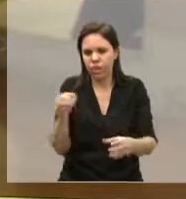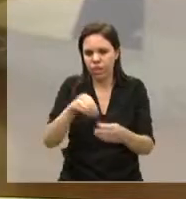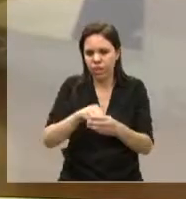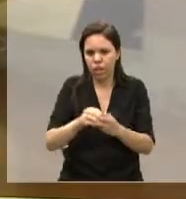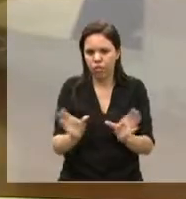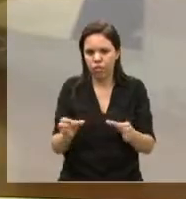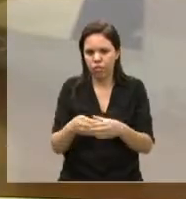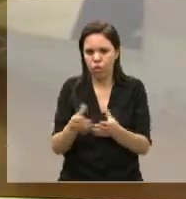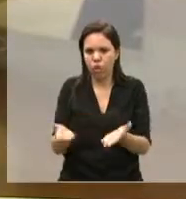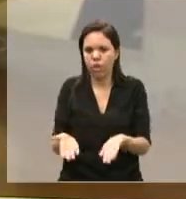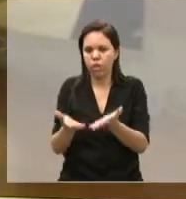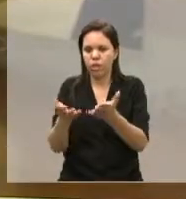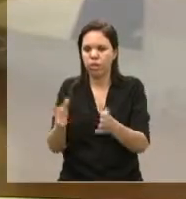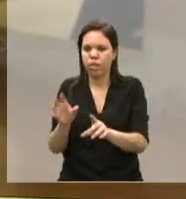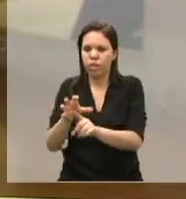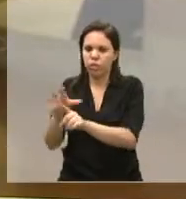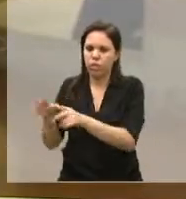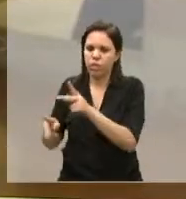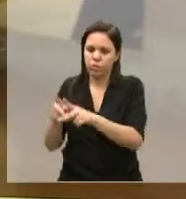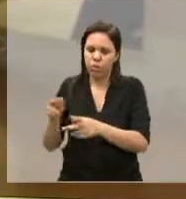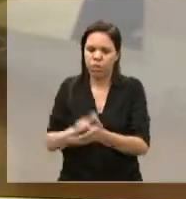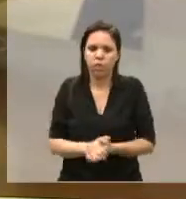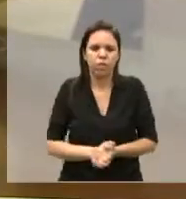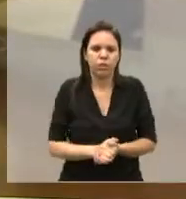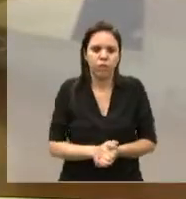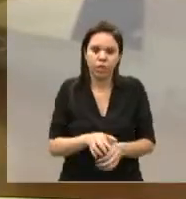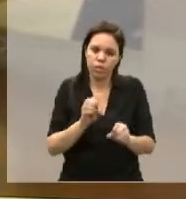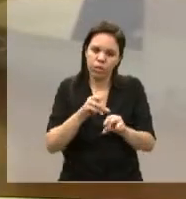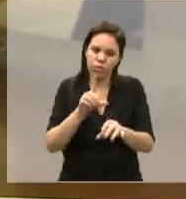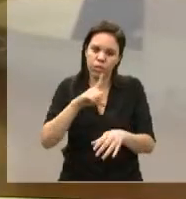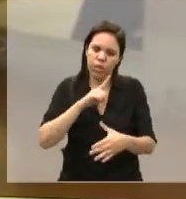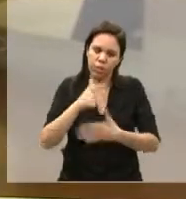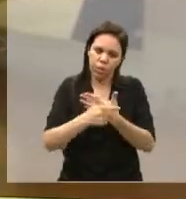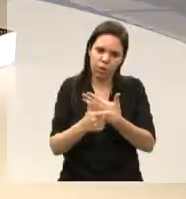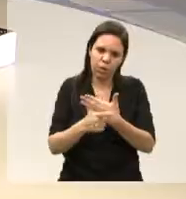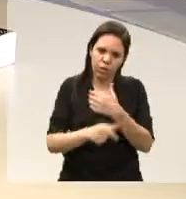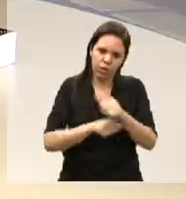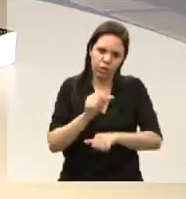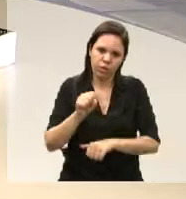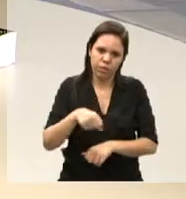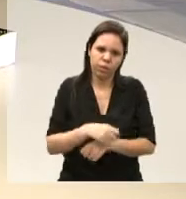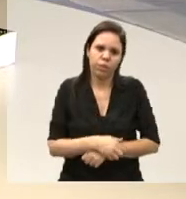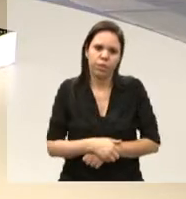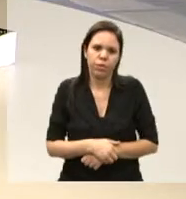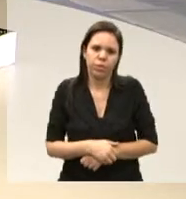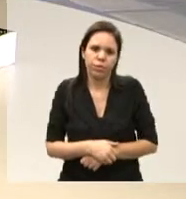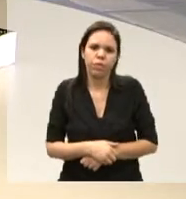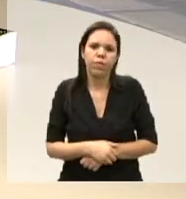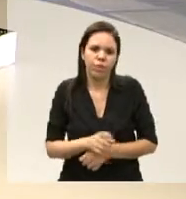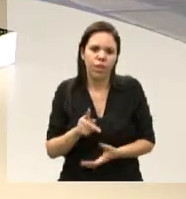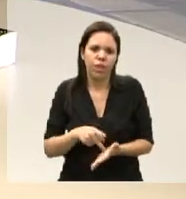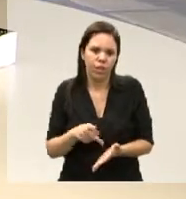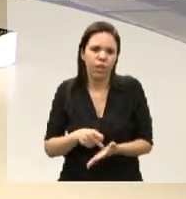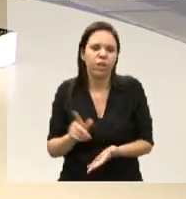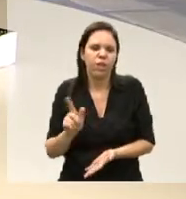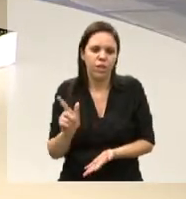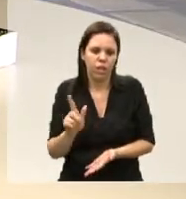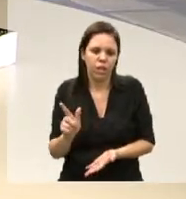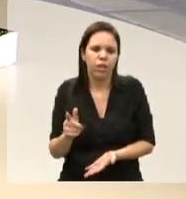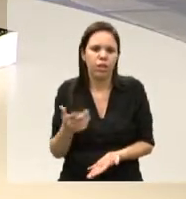até incentivando outras pessoas, né? E a educação tem esse papel transformador ou não? Eu não tenho dúvida que sim.